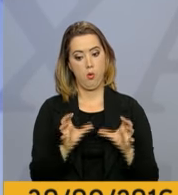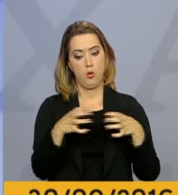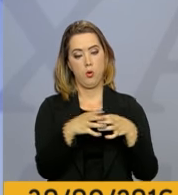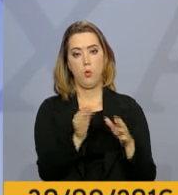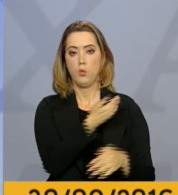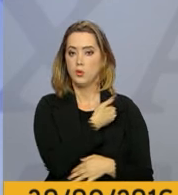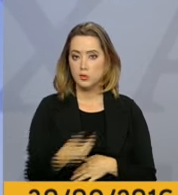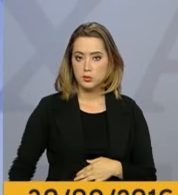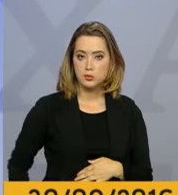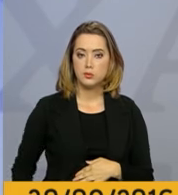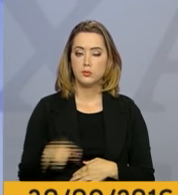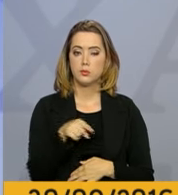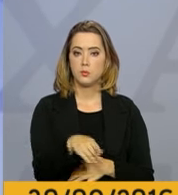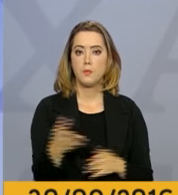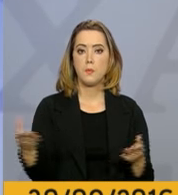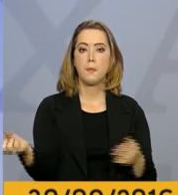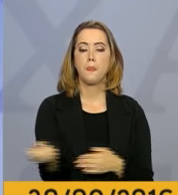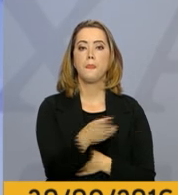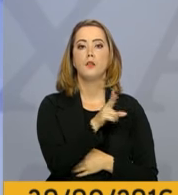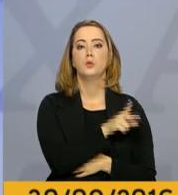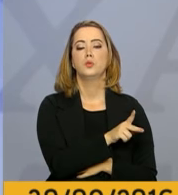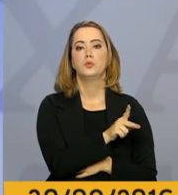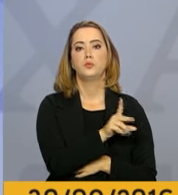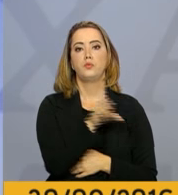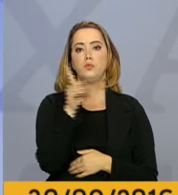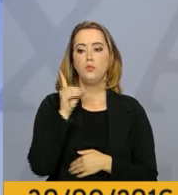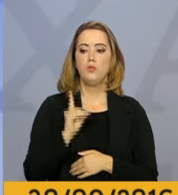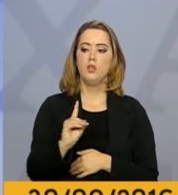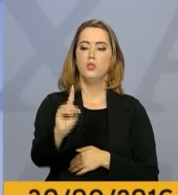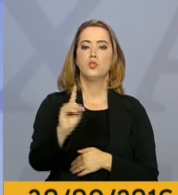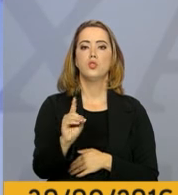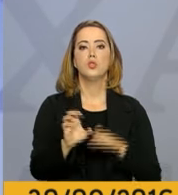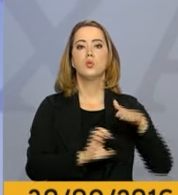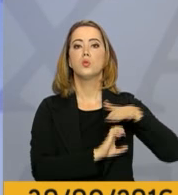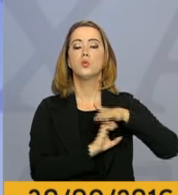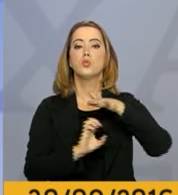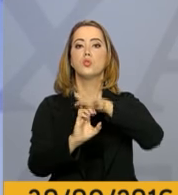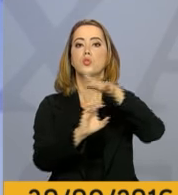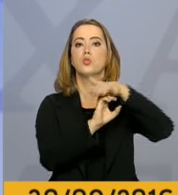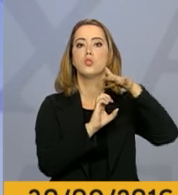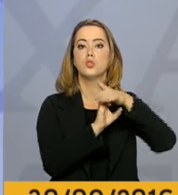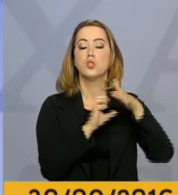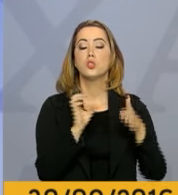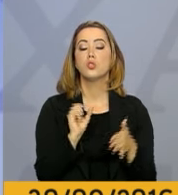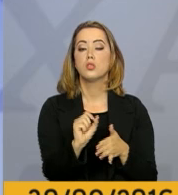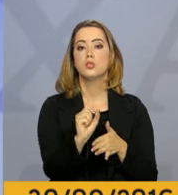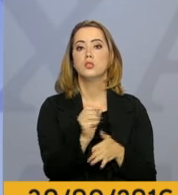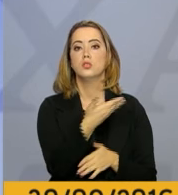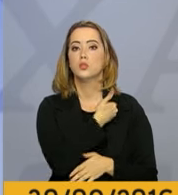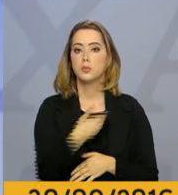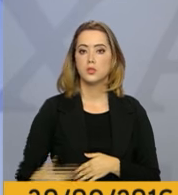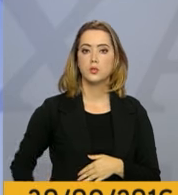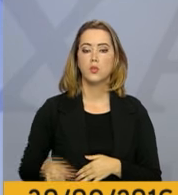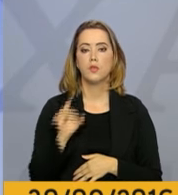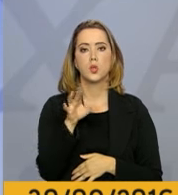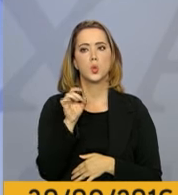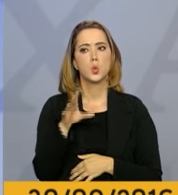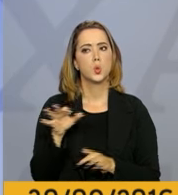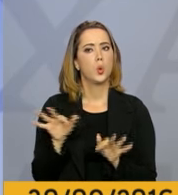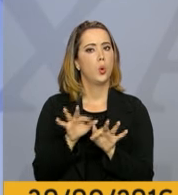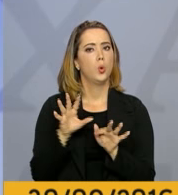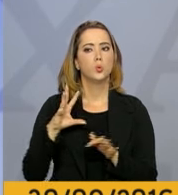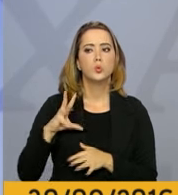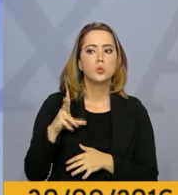nomear diretor de empresa estatal, só com absoluta qualificação técnica, tanto que quem